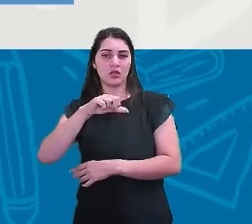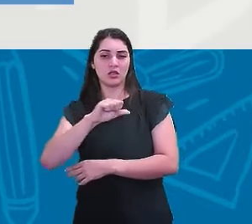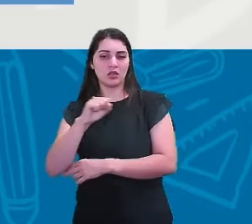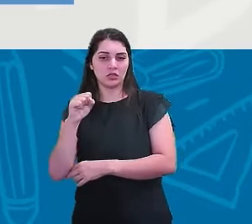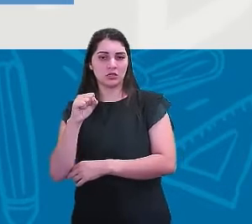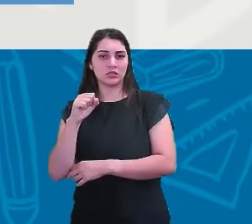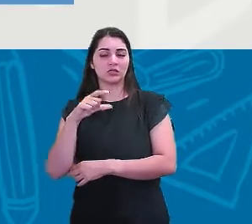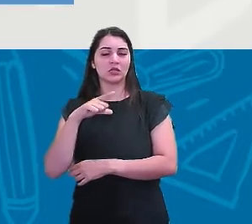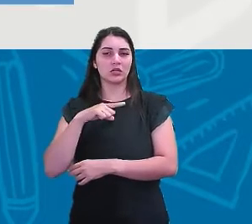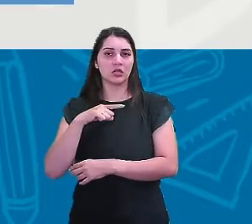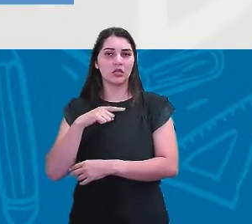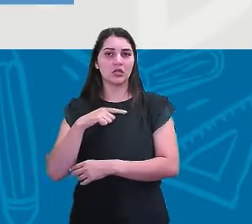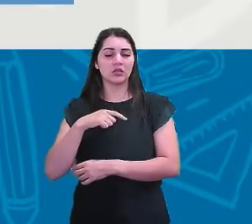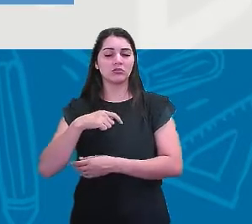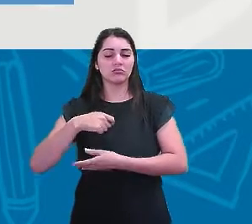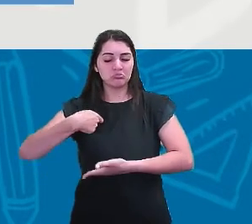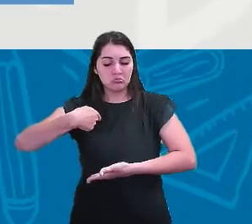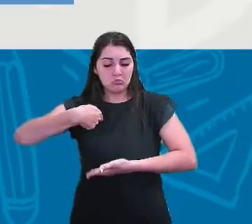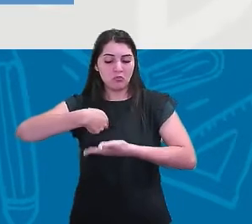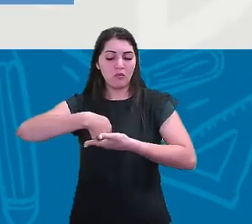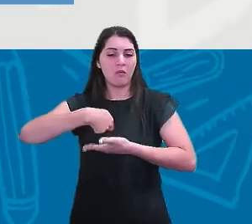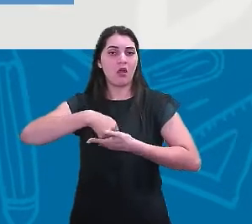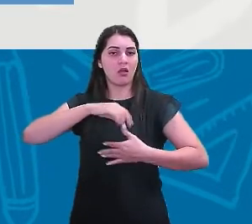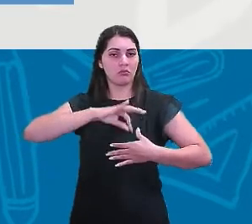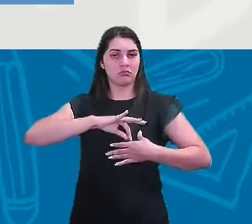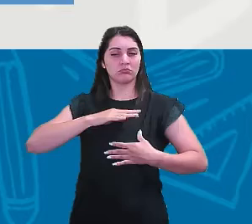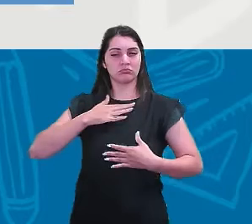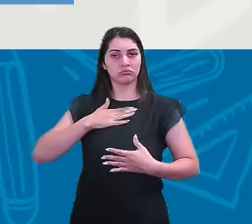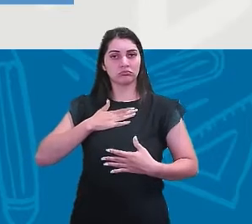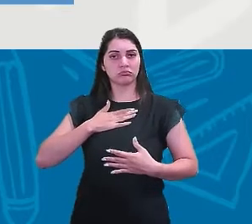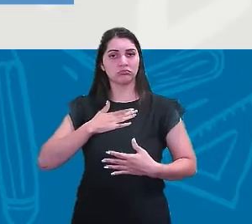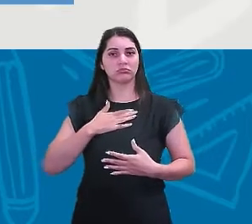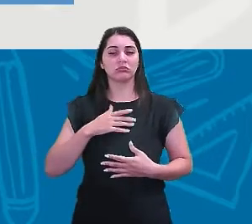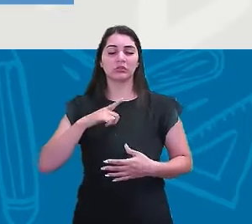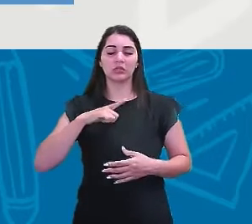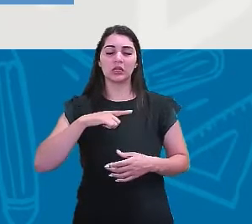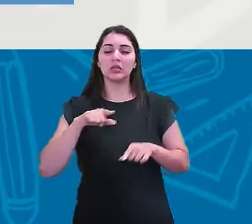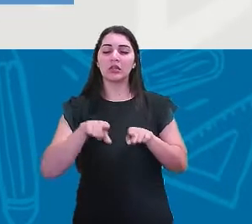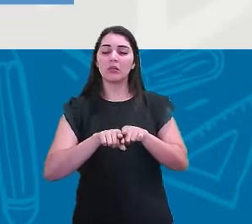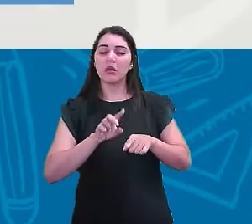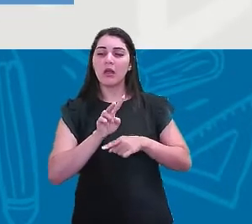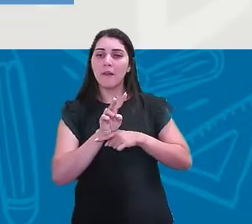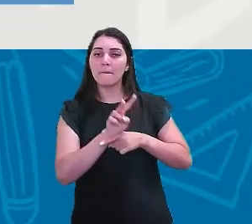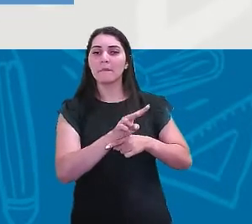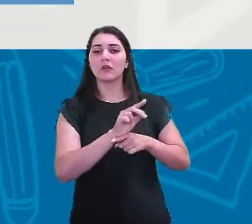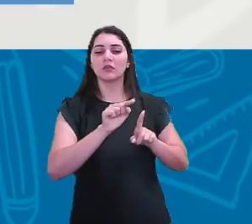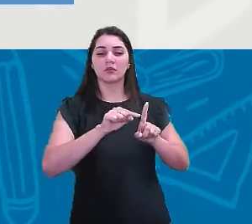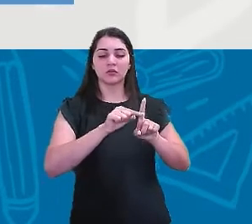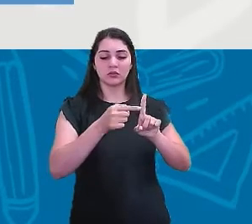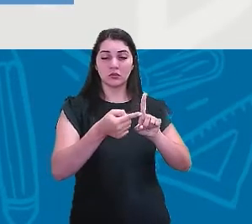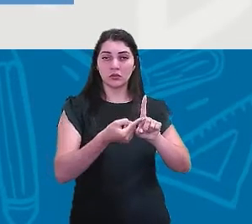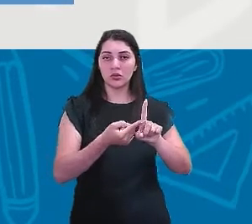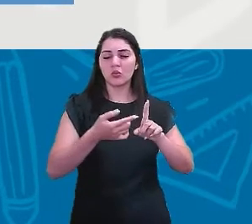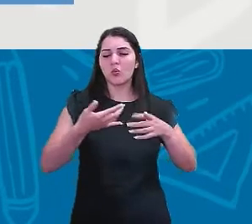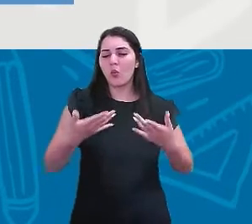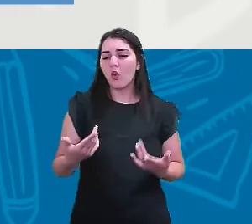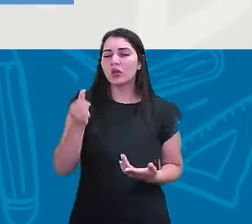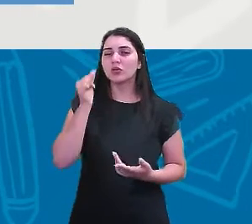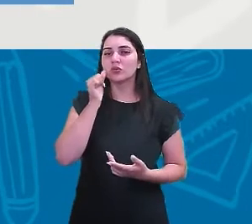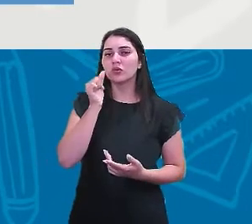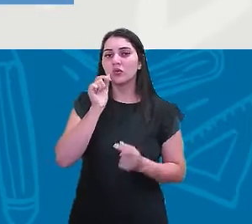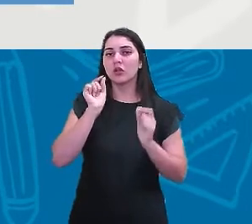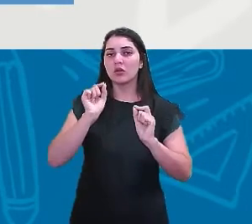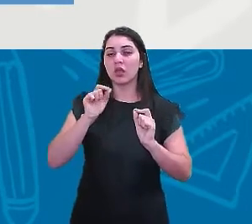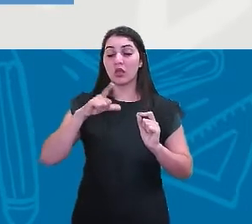órgãos que lhe dão um subsídio, tá? A proteção à maternidade, no caso das mulheres, né, que